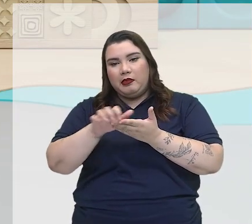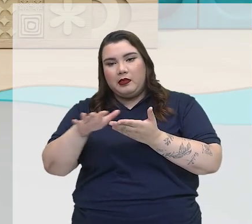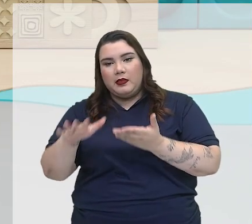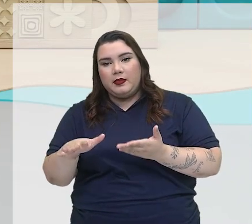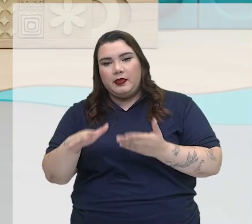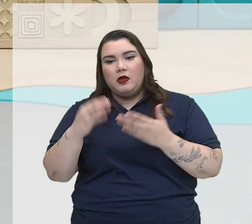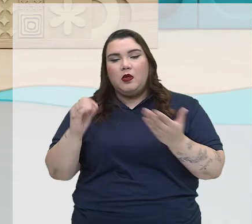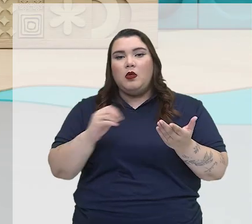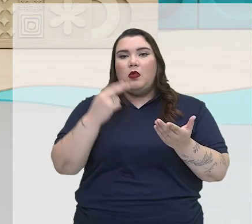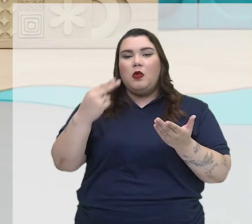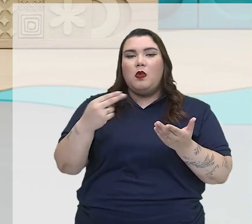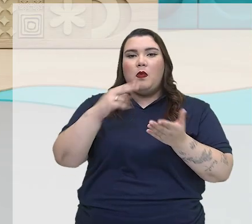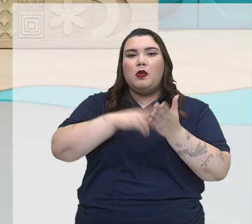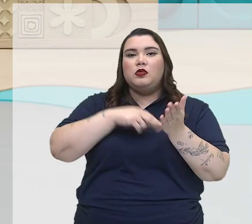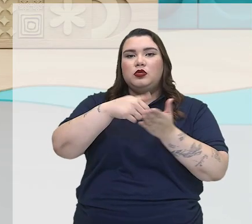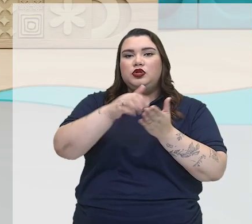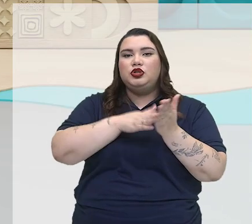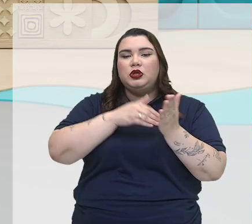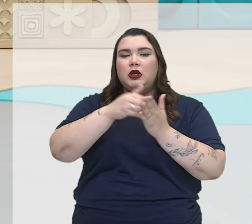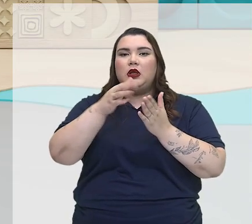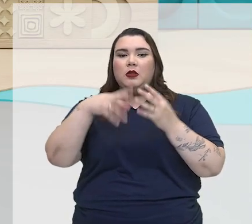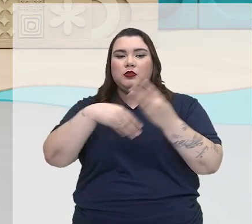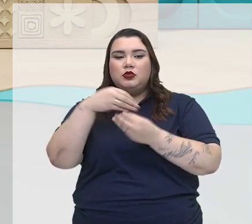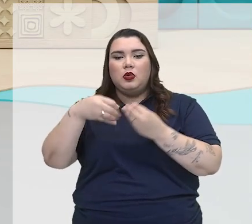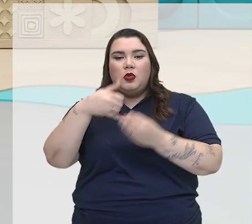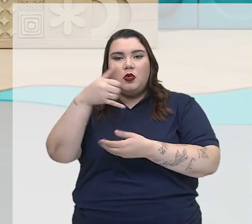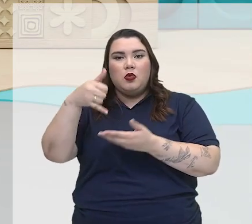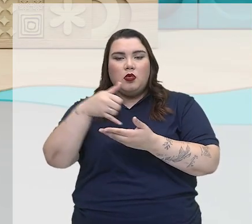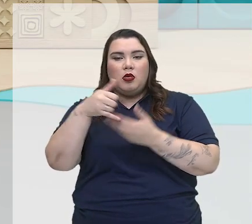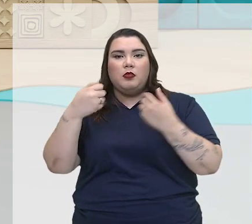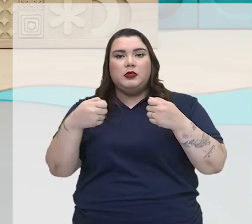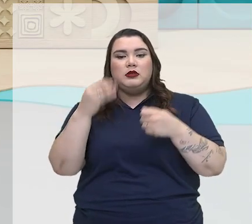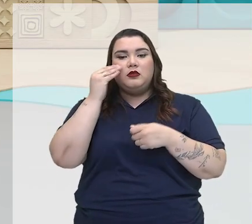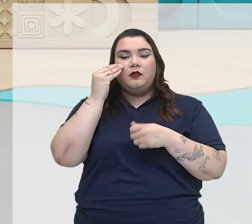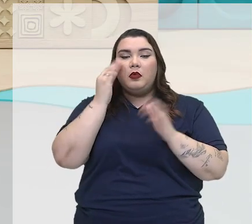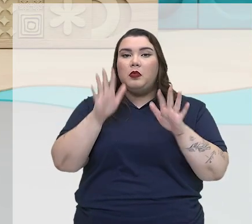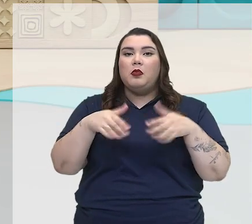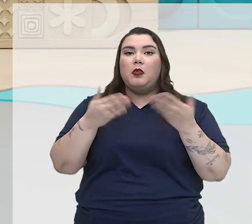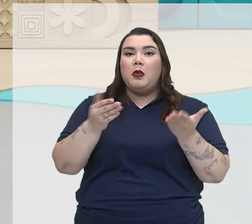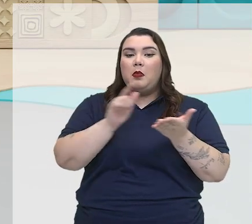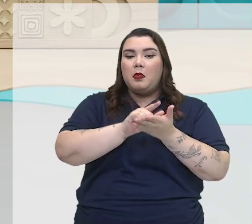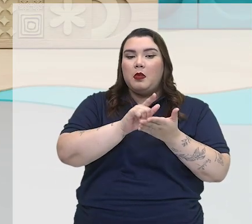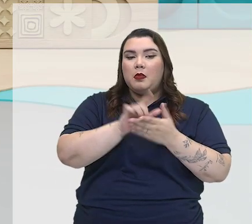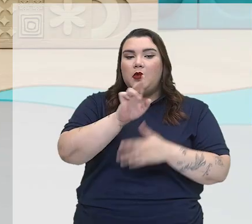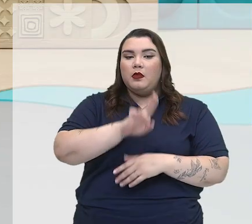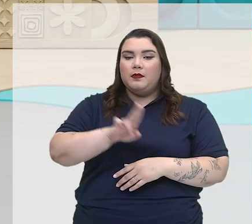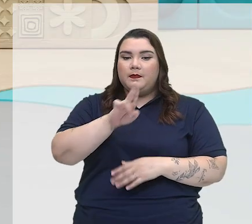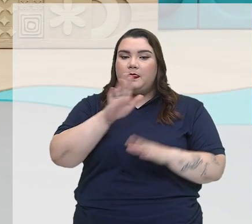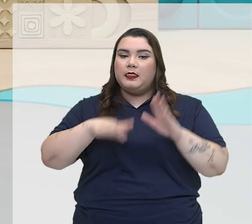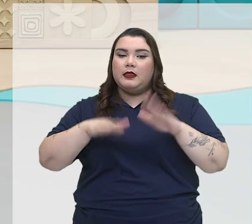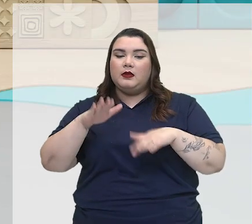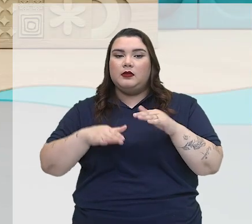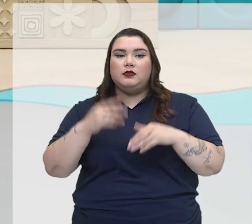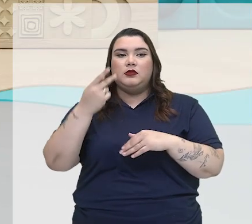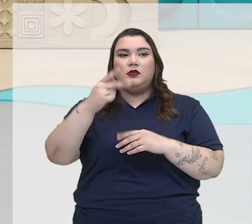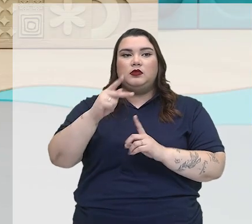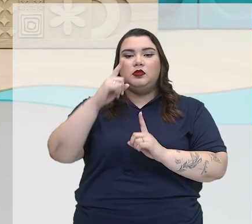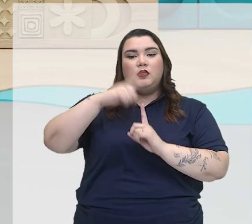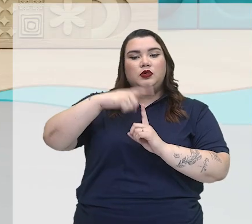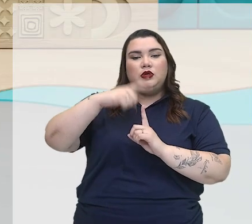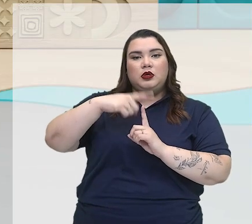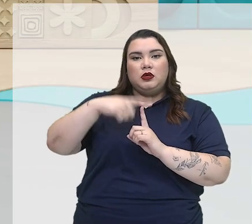todo. Ou mesmo a tinta a óleo, certo? Mas você vai ter que verificar qual o papel. Então, dependendo